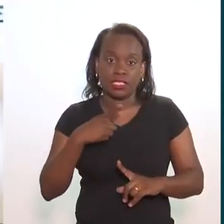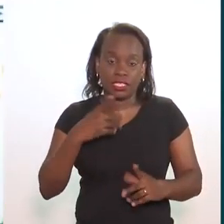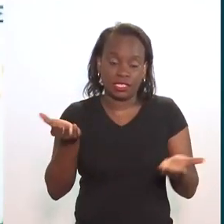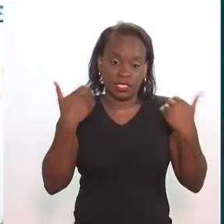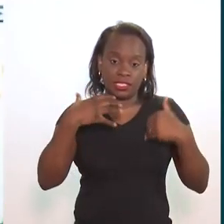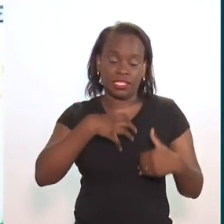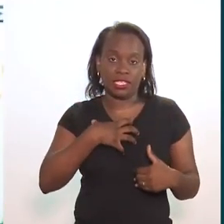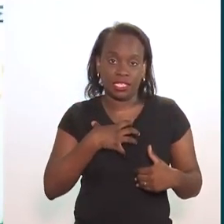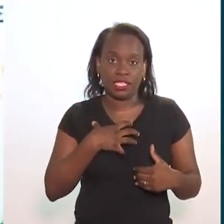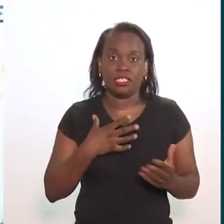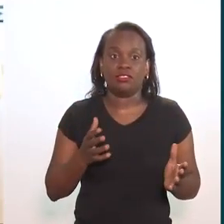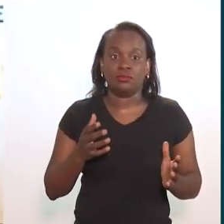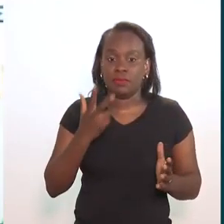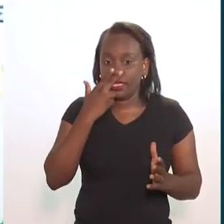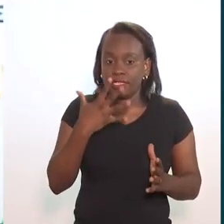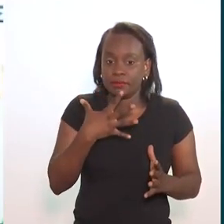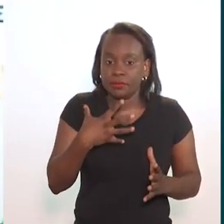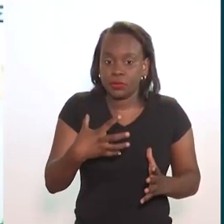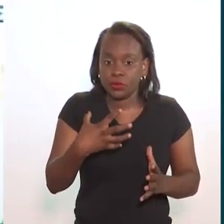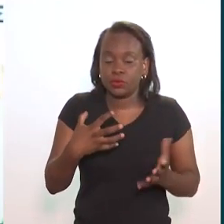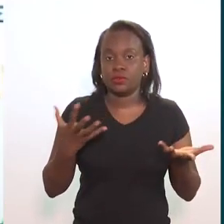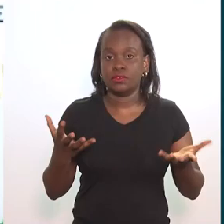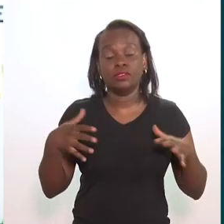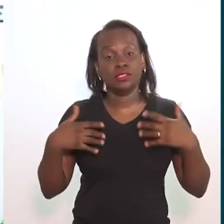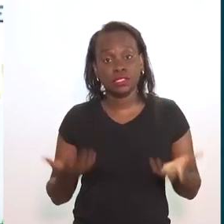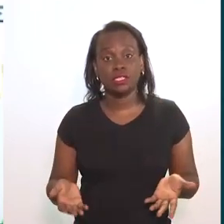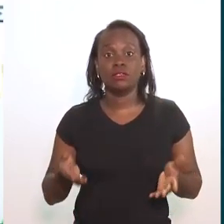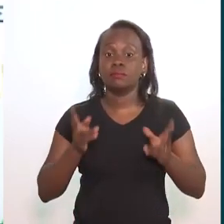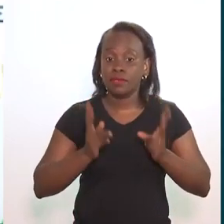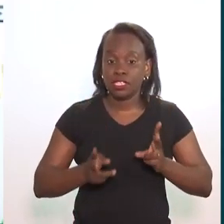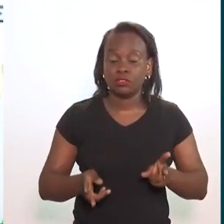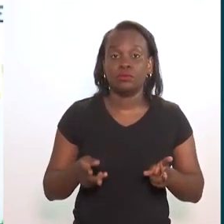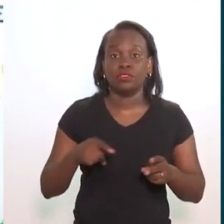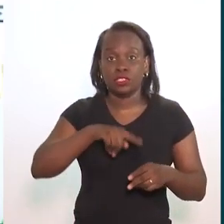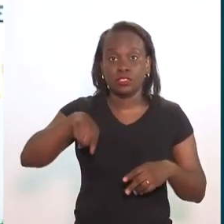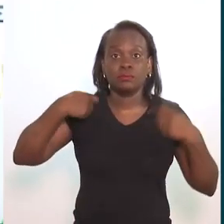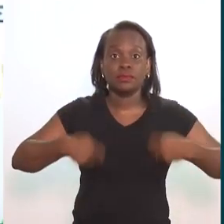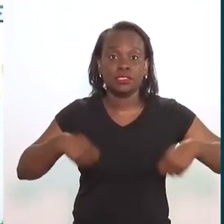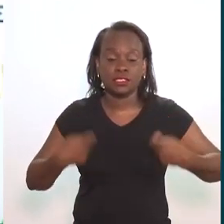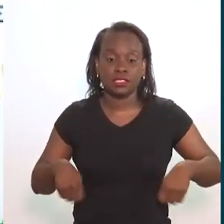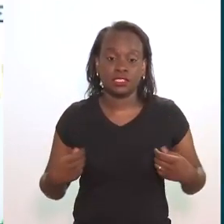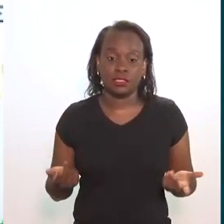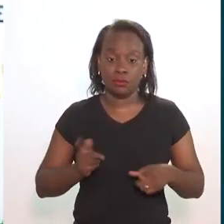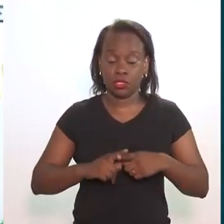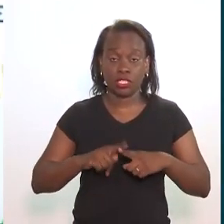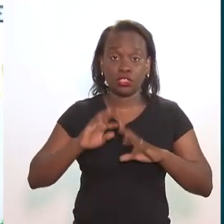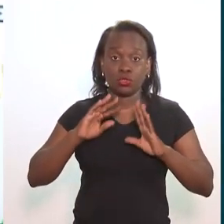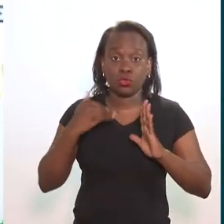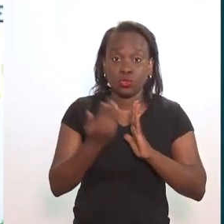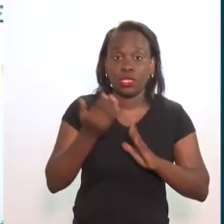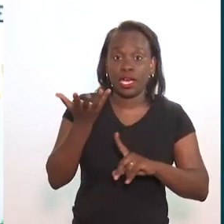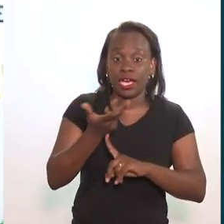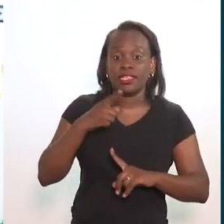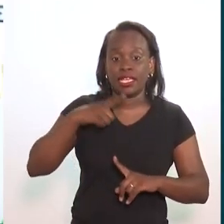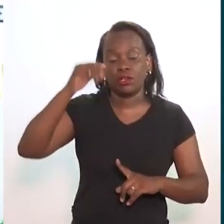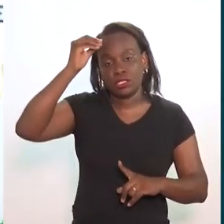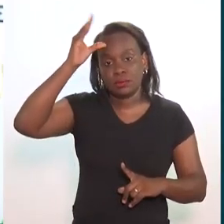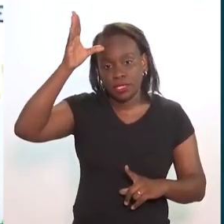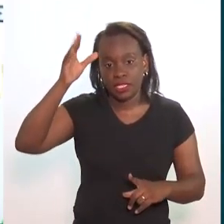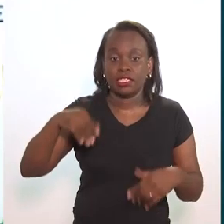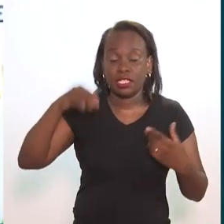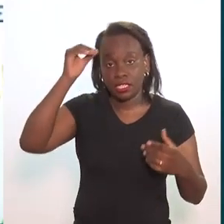está em nós de maneira imantada. Então, mas mesmo assim a gente precisa, né? Porque toda arte tem conhecimento,